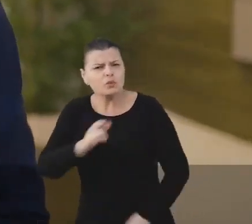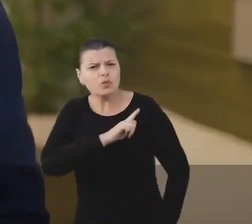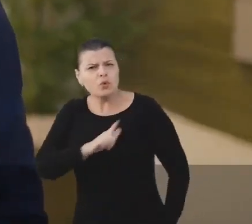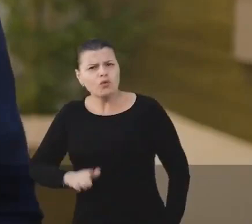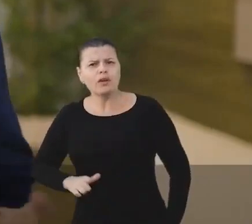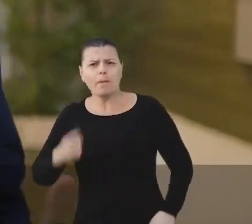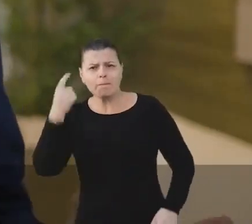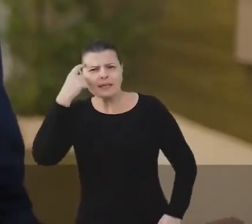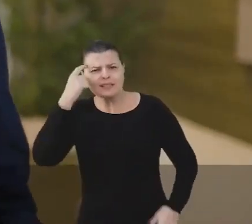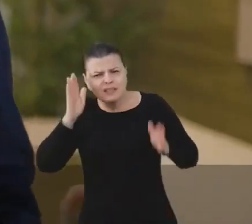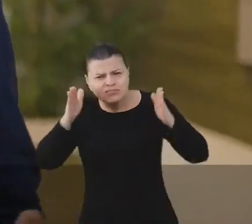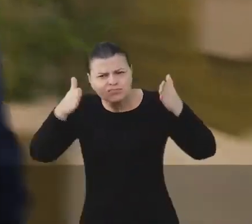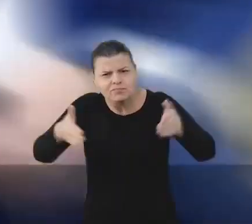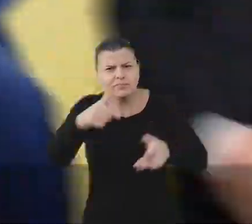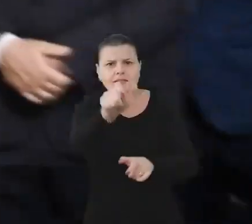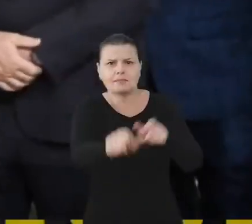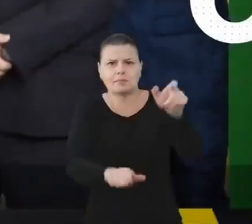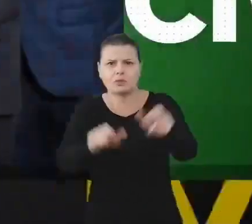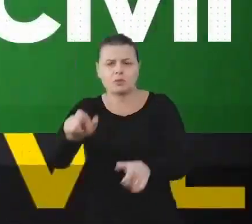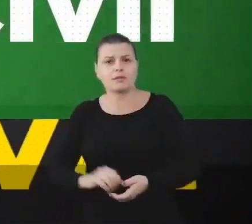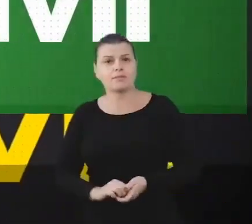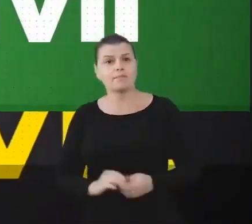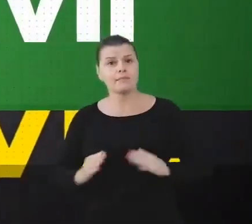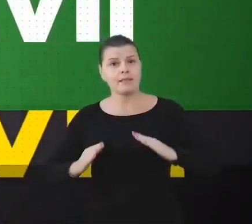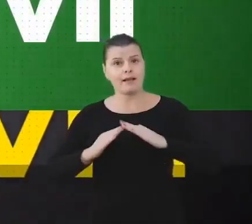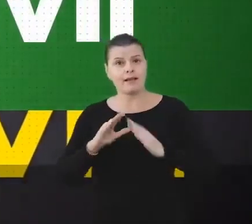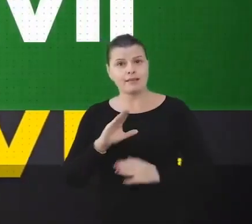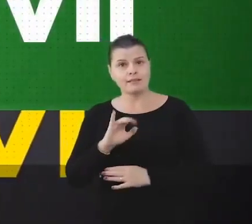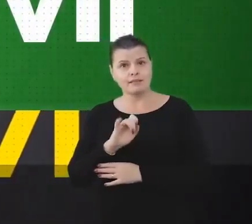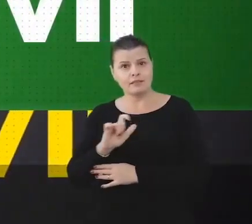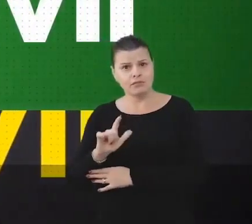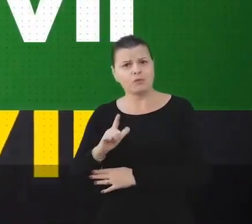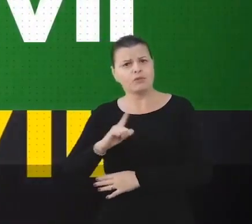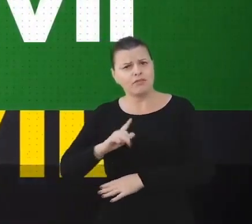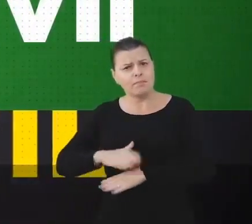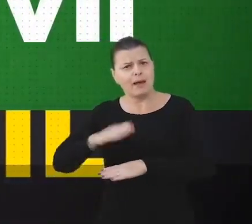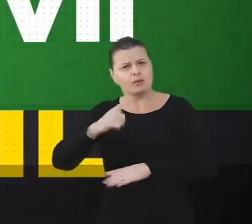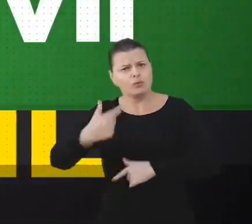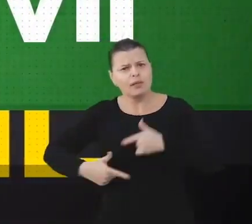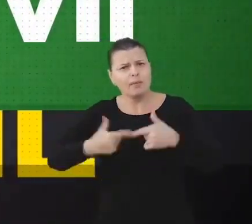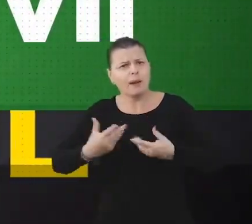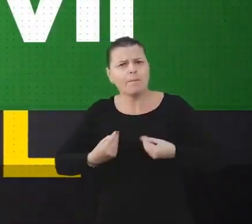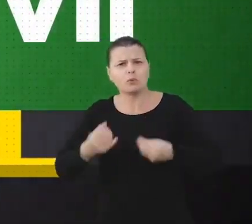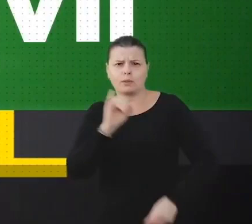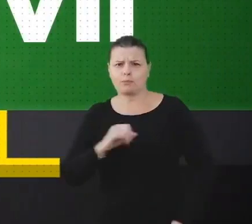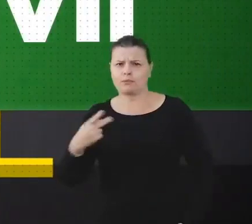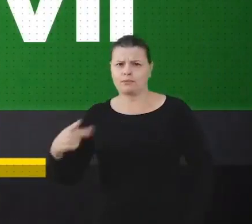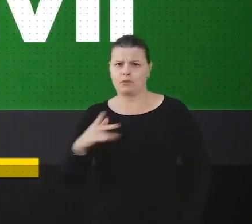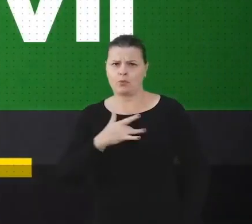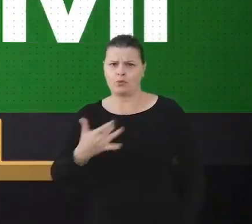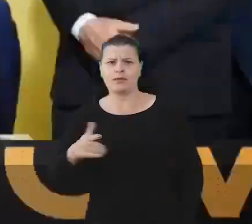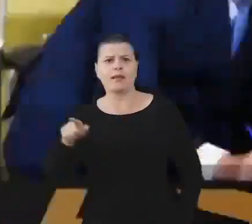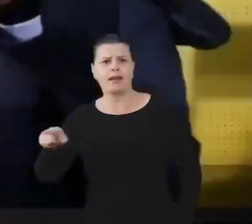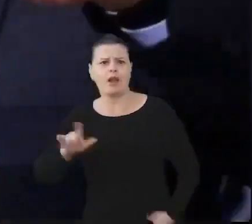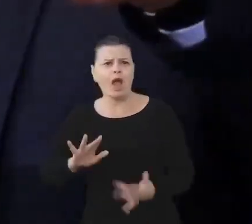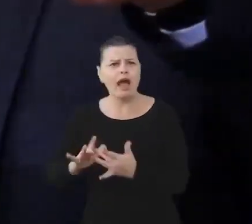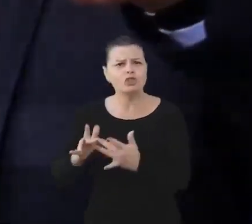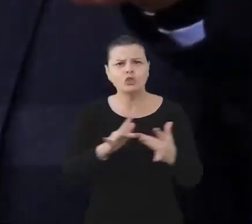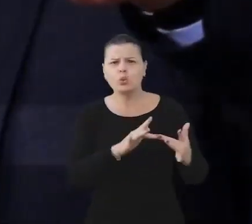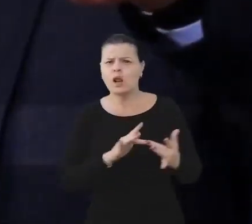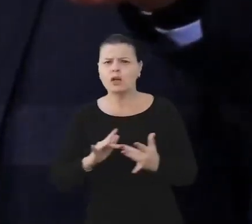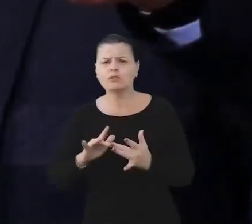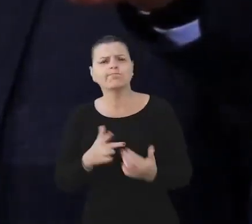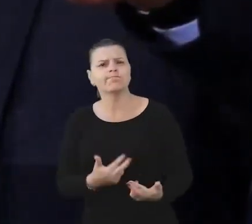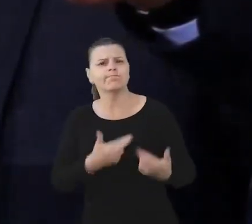um governo voltado para as pessoas. Na Casa Civil, mais uma atuação de destaque de Onyx. Como articulador do